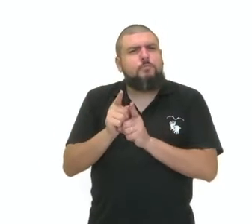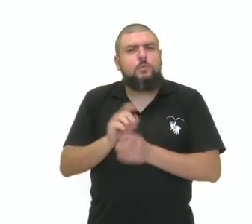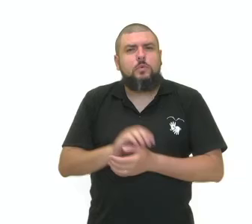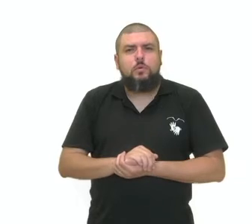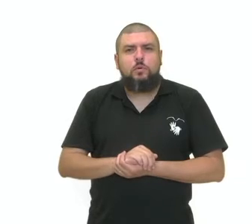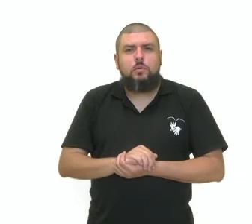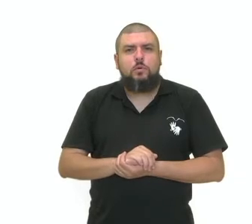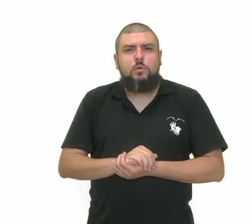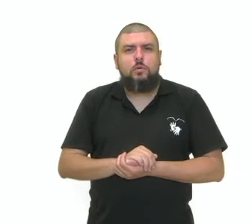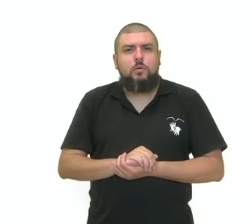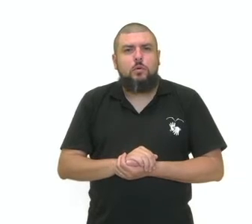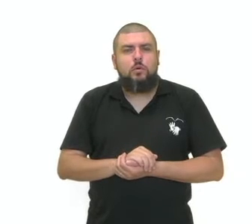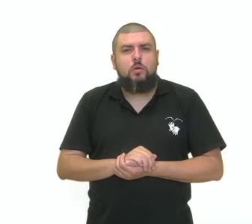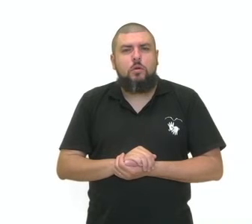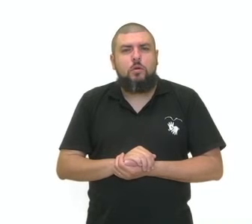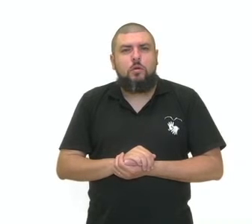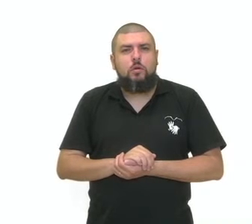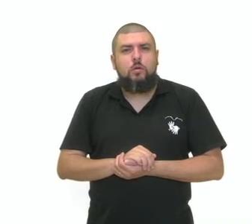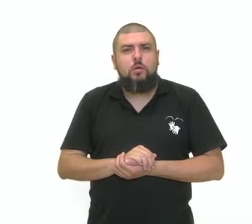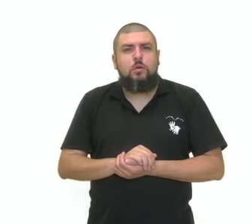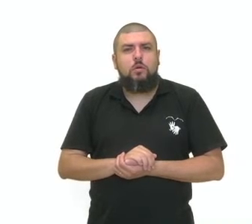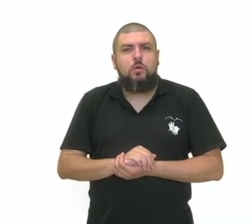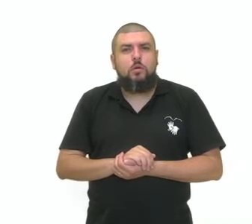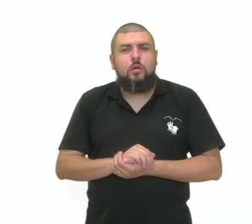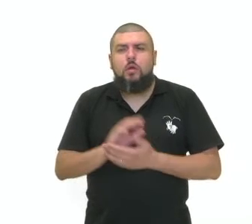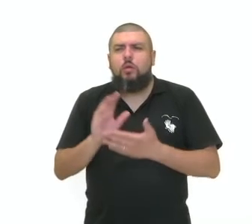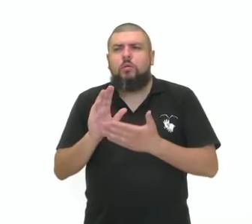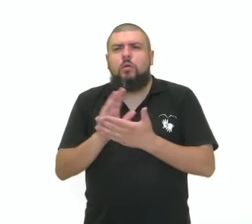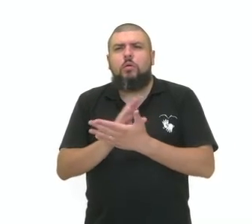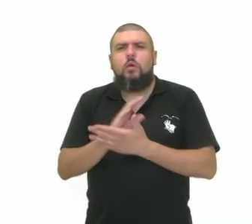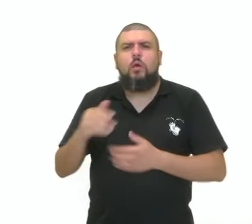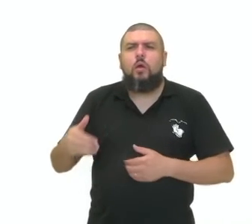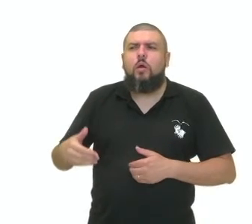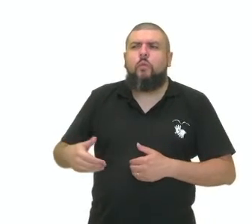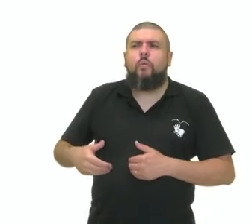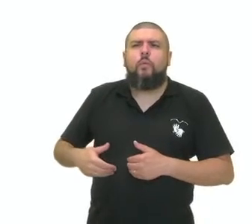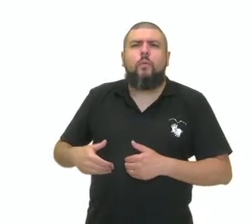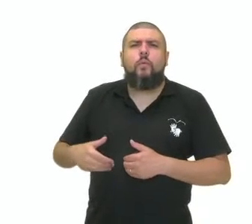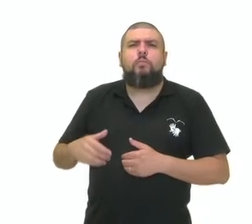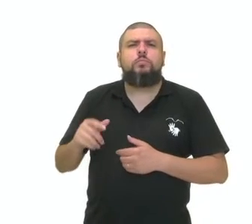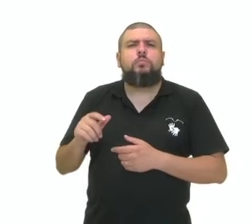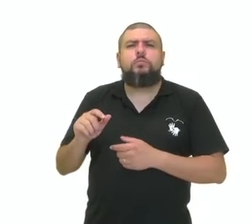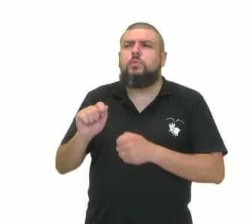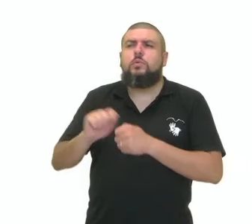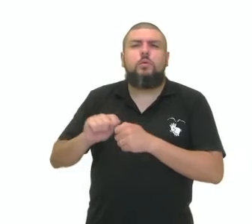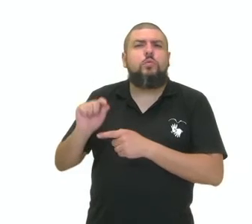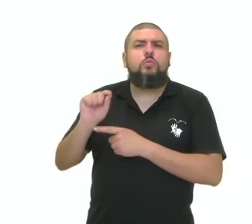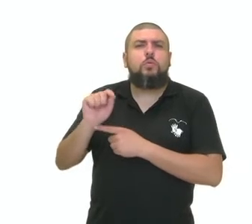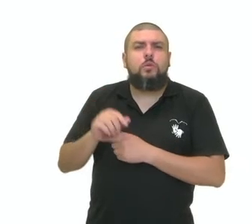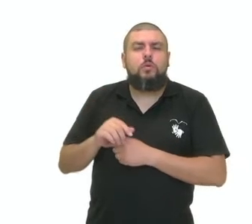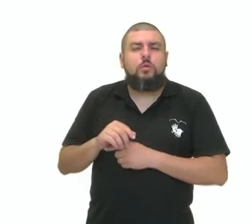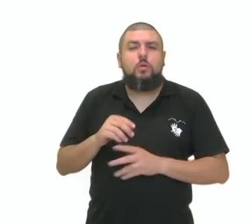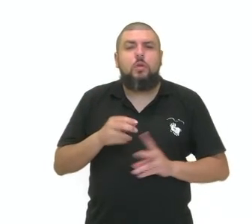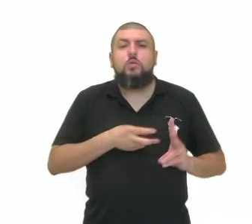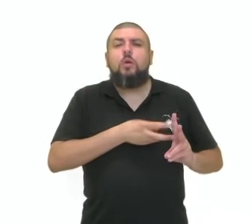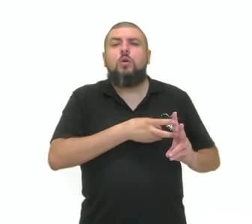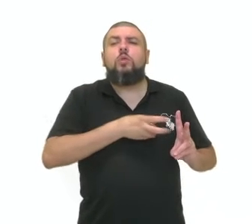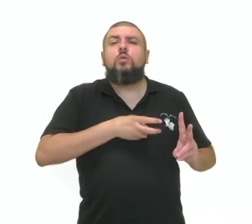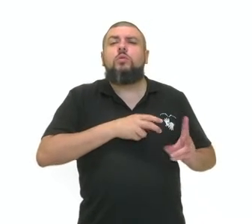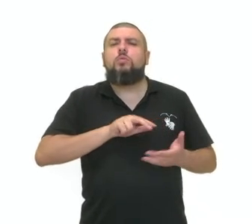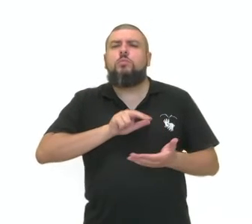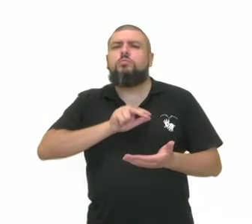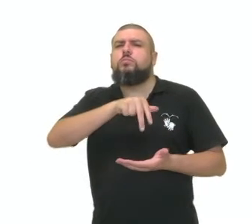quê? E a pobreza de espírito? Ao passo que os índios se colocam em que